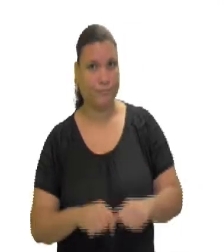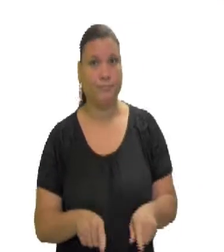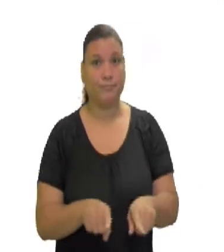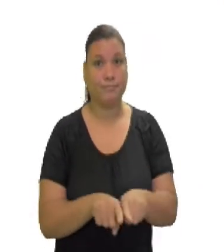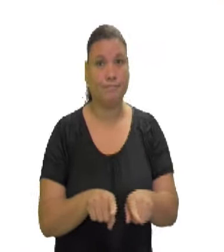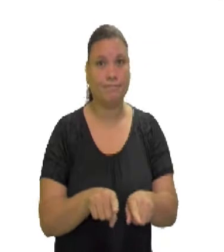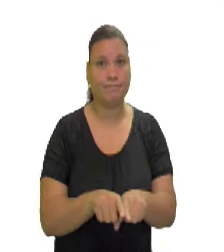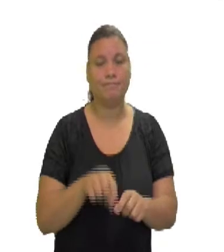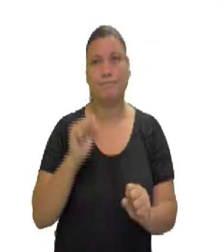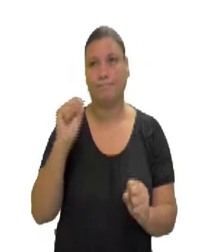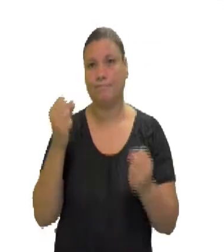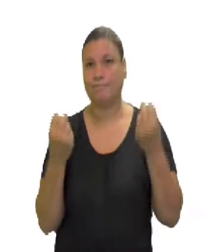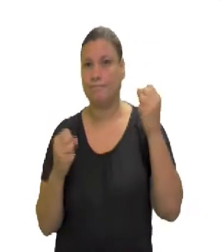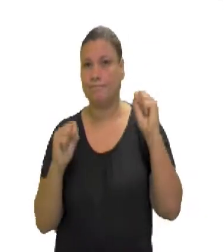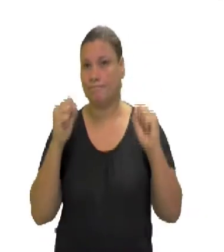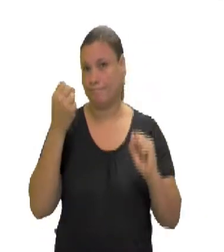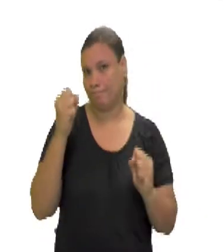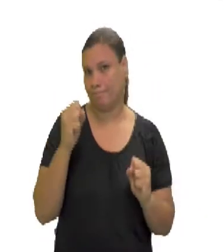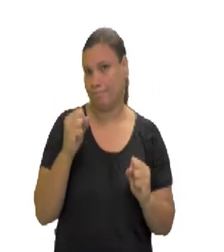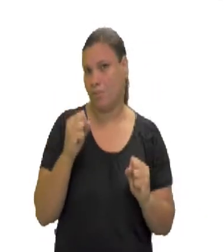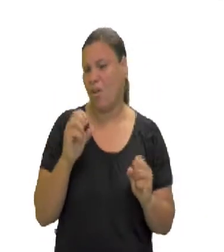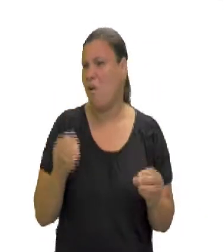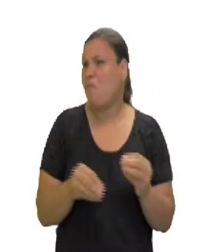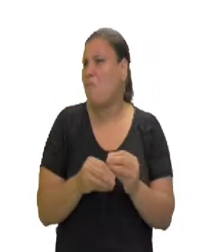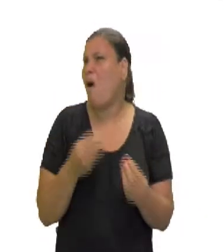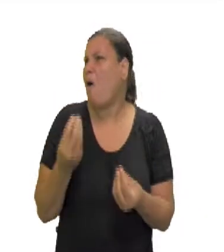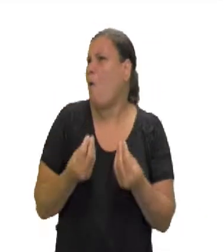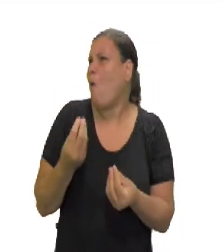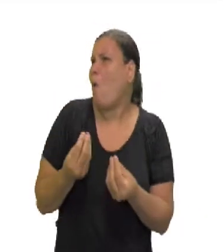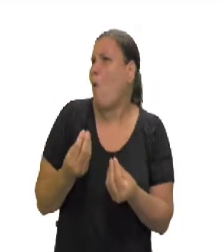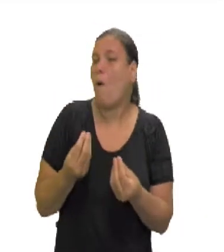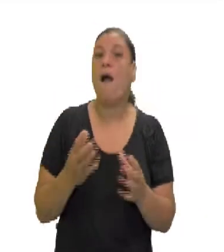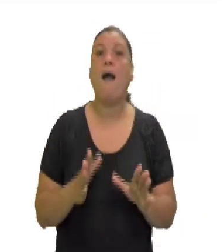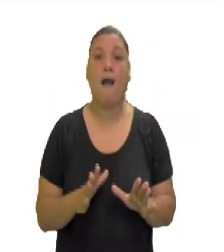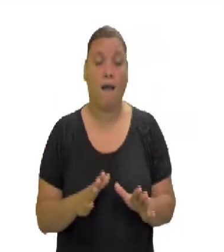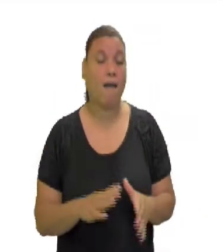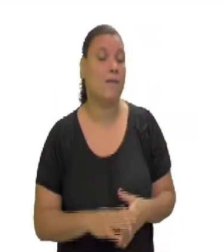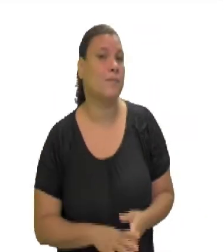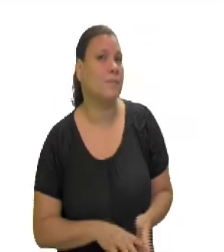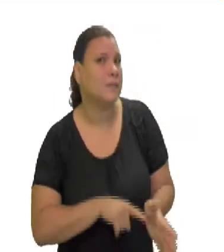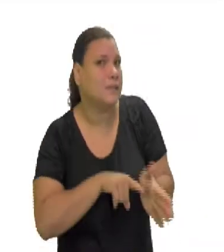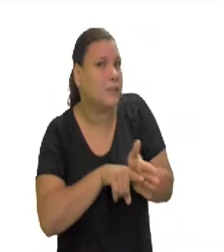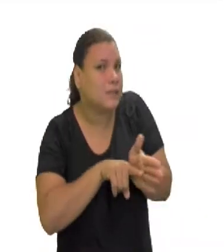pesquisa, exploração de lavras, que é a extração, e